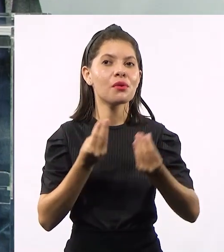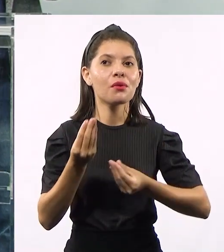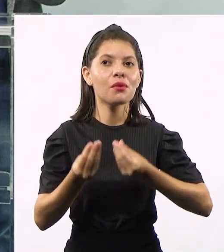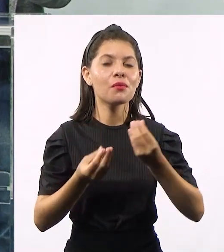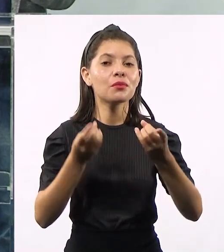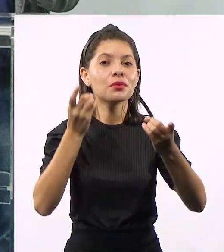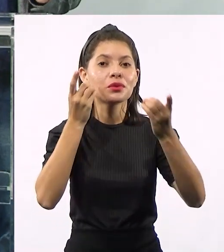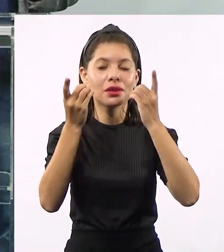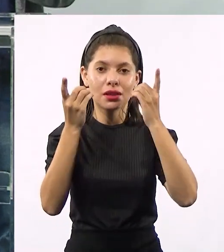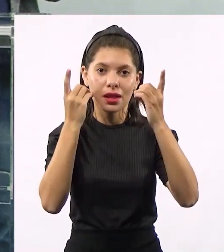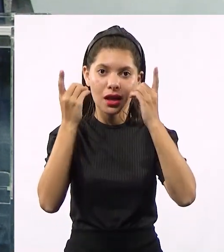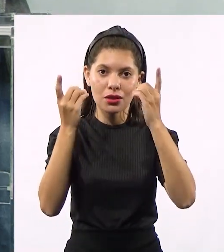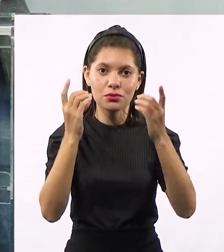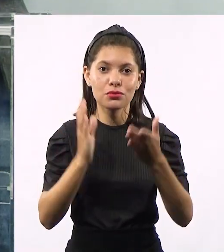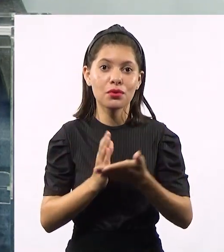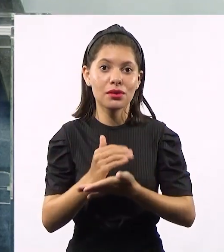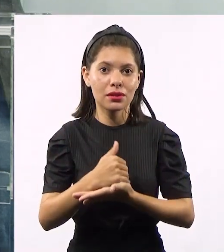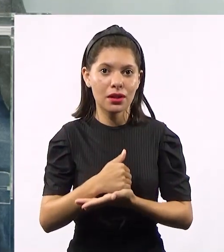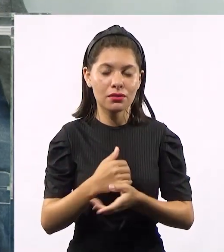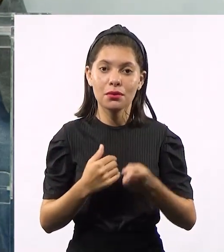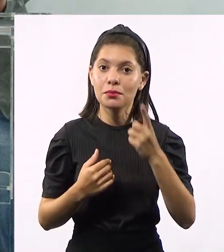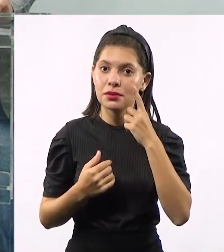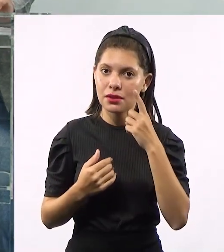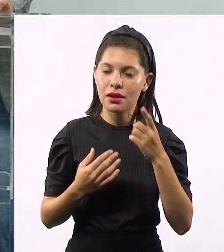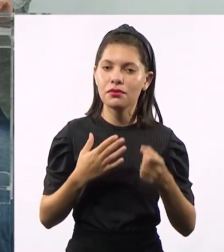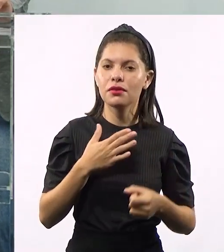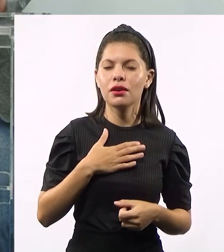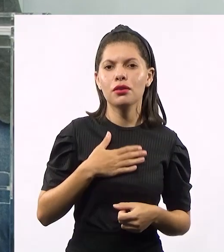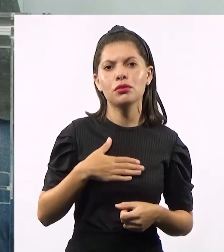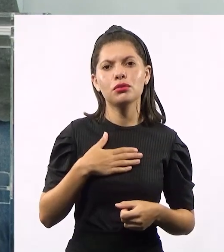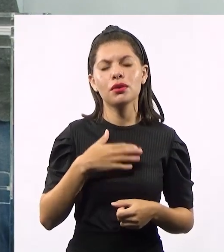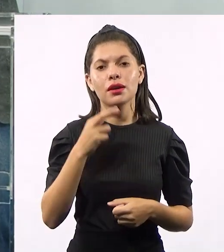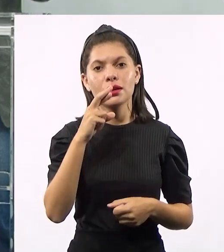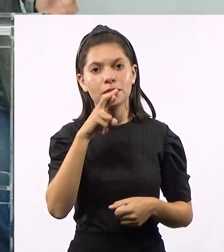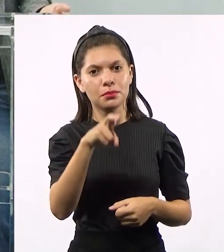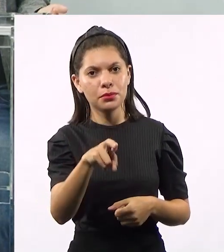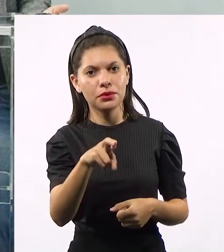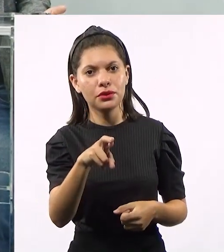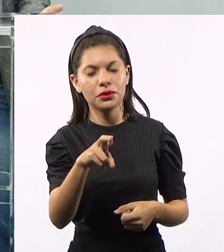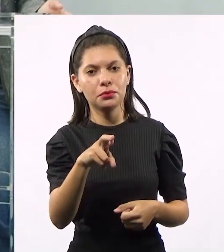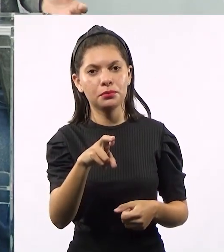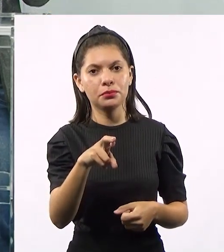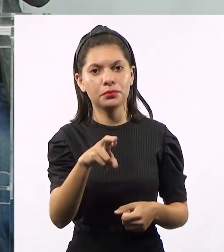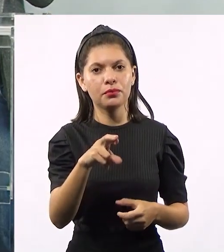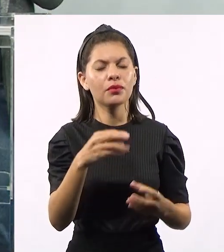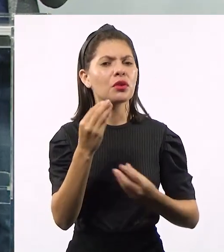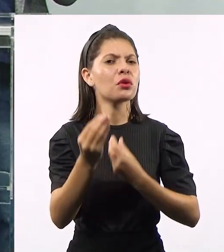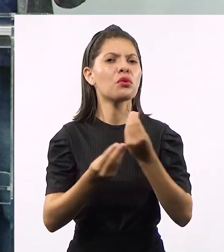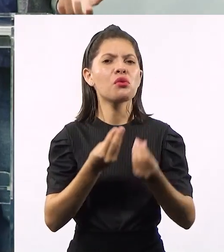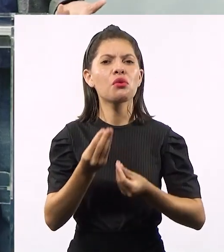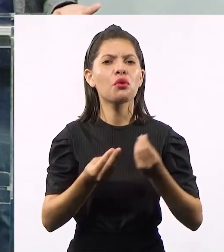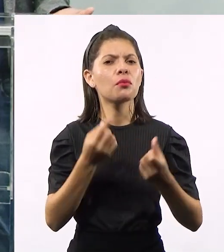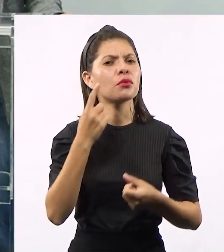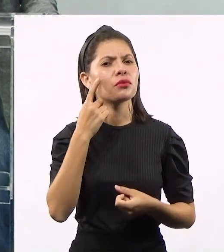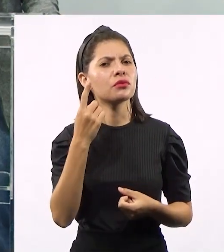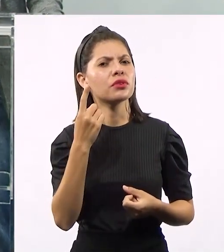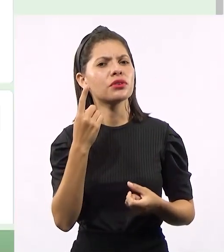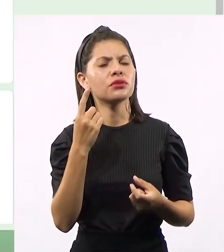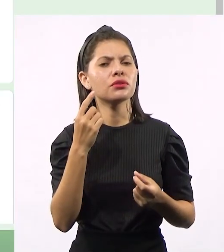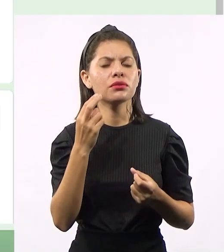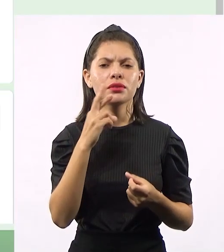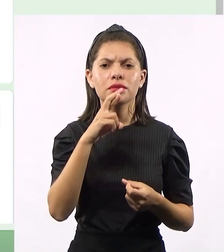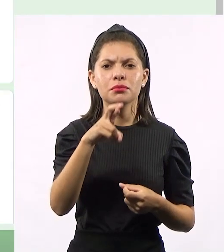esses dados serão coletados. Então, observe que eu respondi o questionário. Eu tive uma resposta para esse questionário. Como é que eu vejo essas